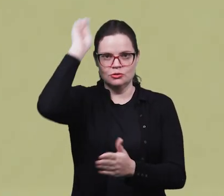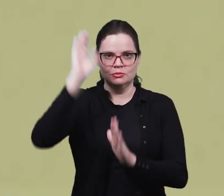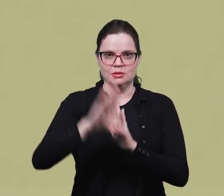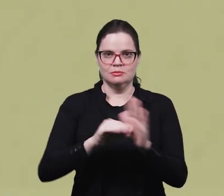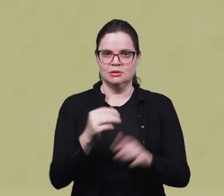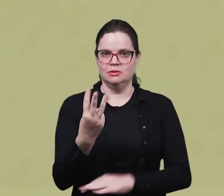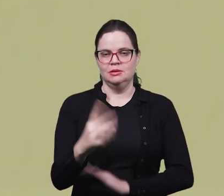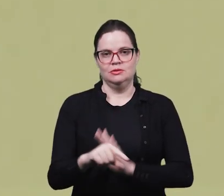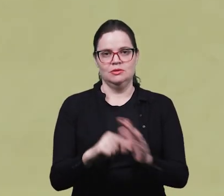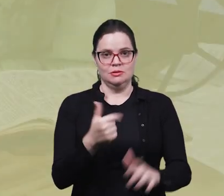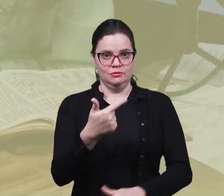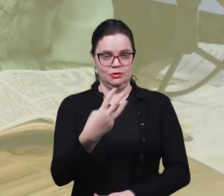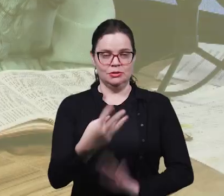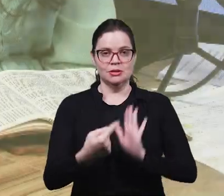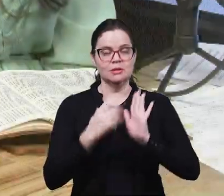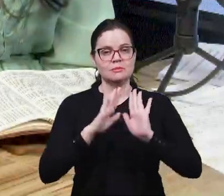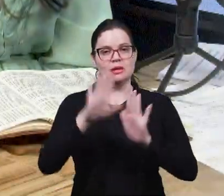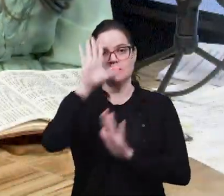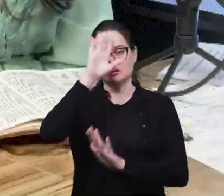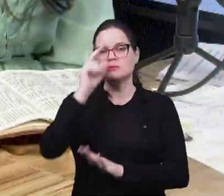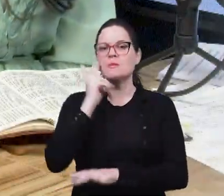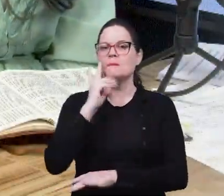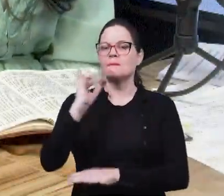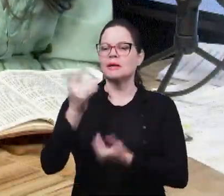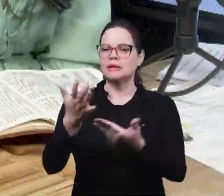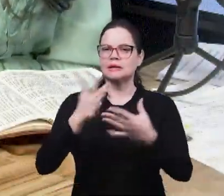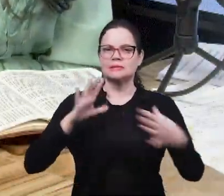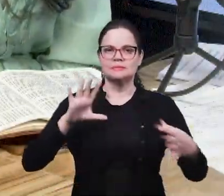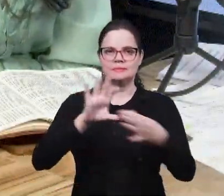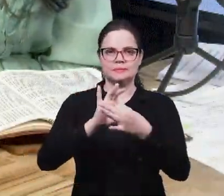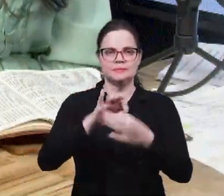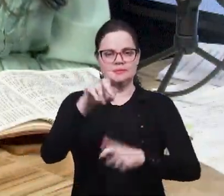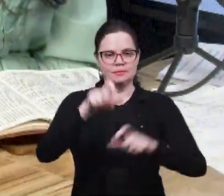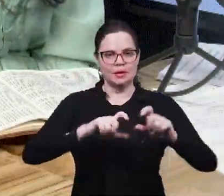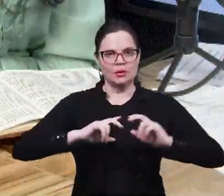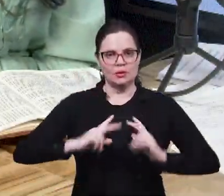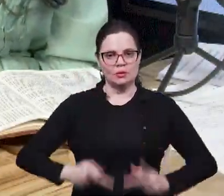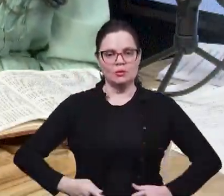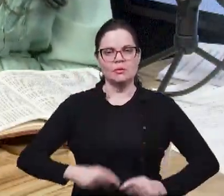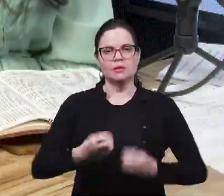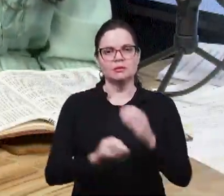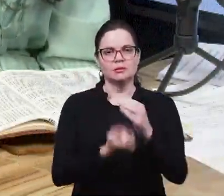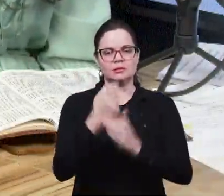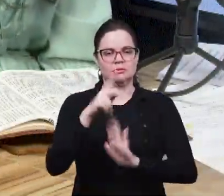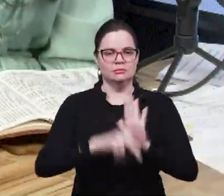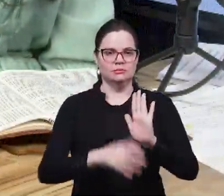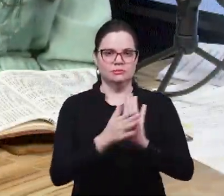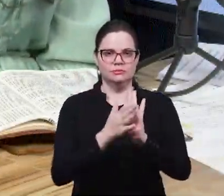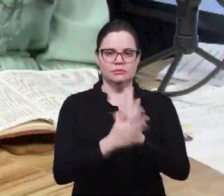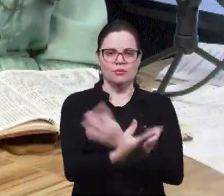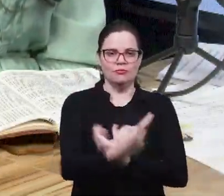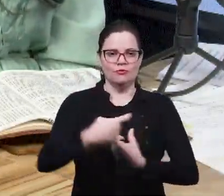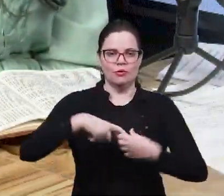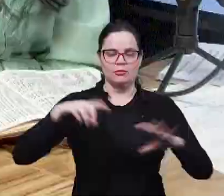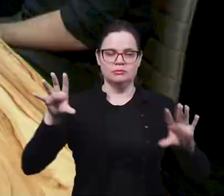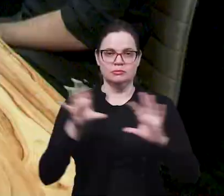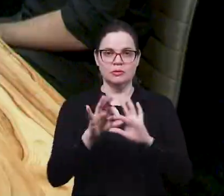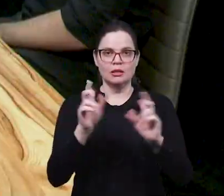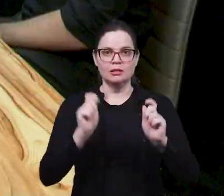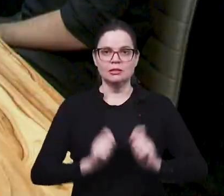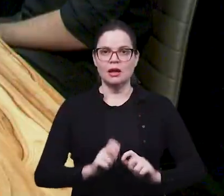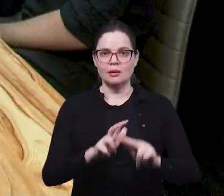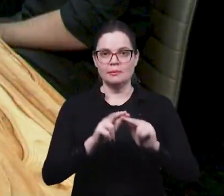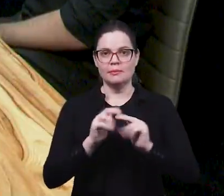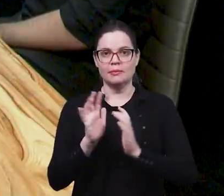Pai, em um desejo profundo de se reconciliar com o homem, ele criou um plano de resgate, E através do seu